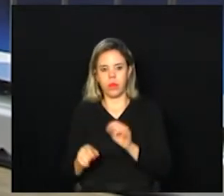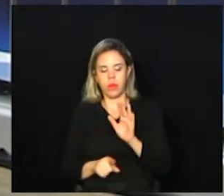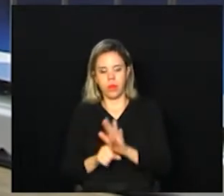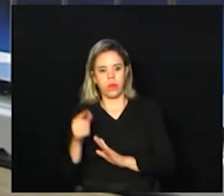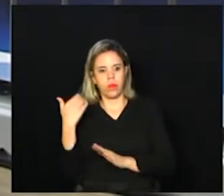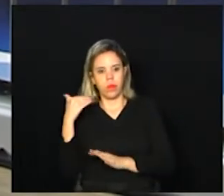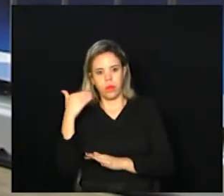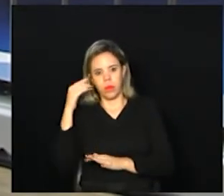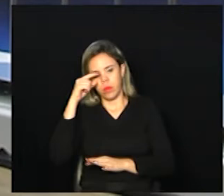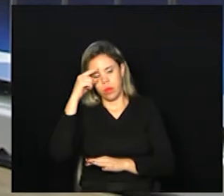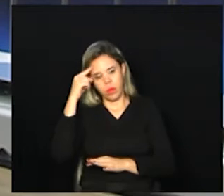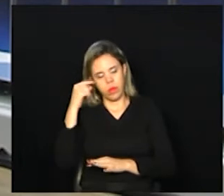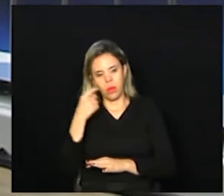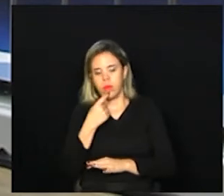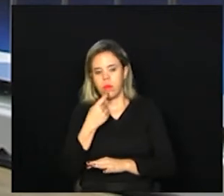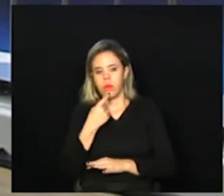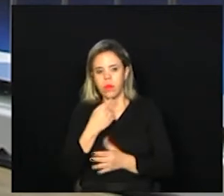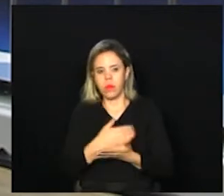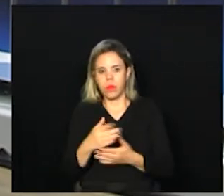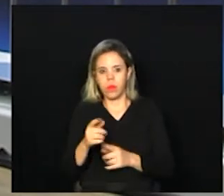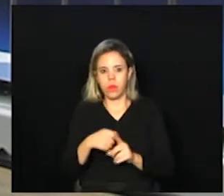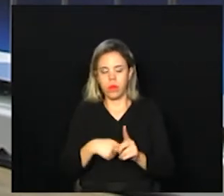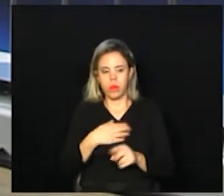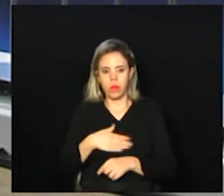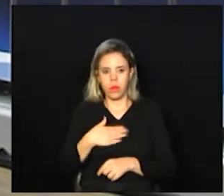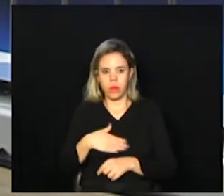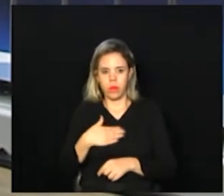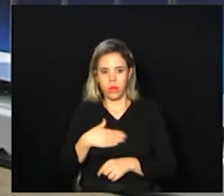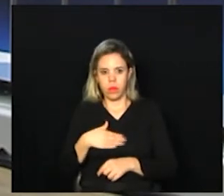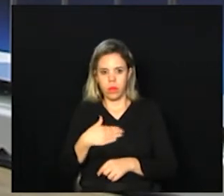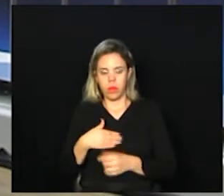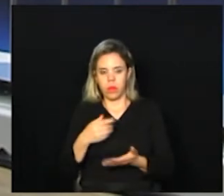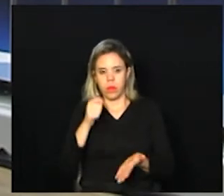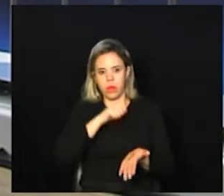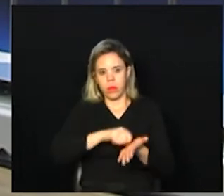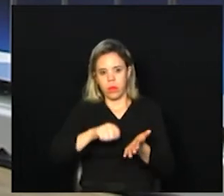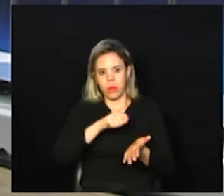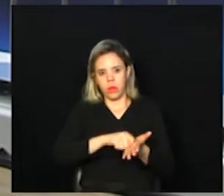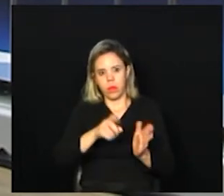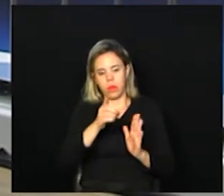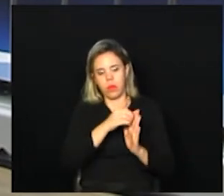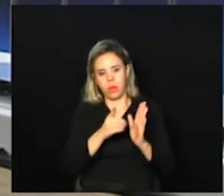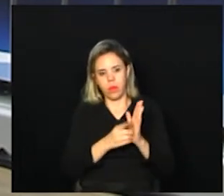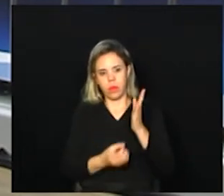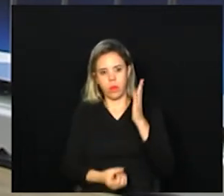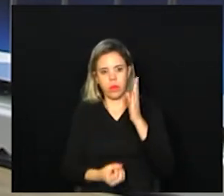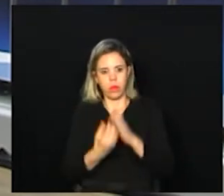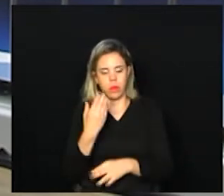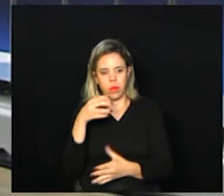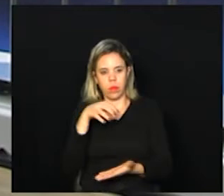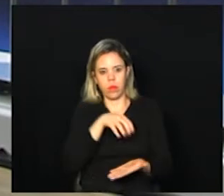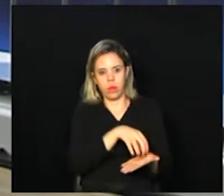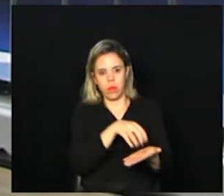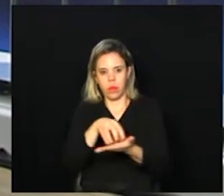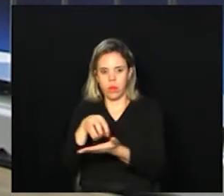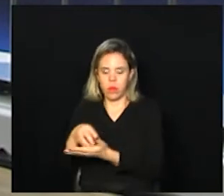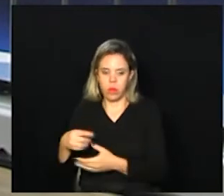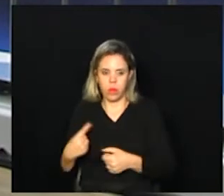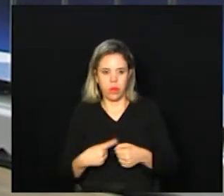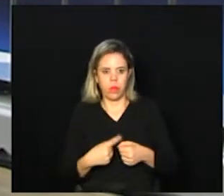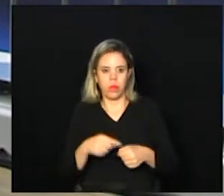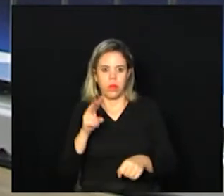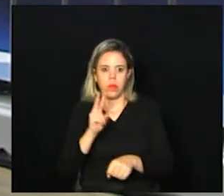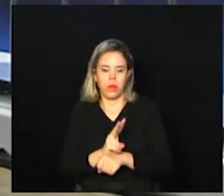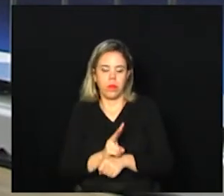e Paola, aqui em Campinas, no início do mês de agosto, foi assinado um decreto que cria a Rede Municipal de Proteção